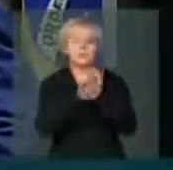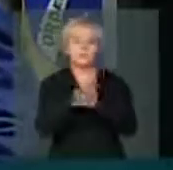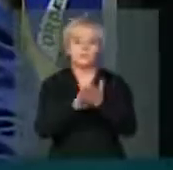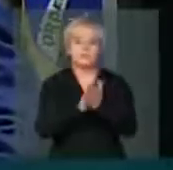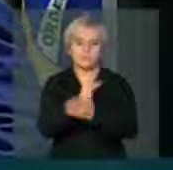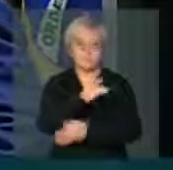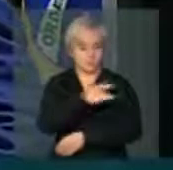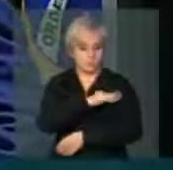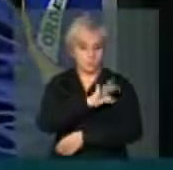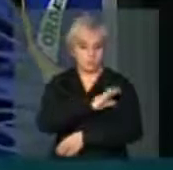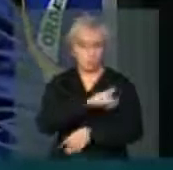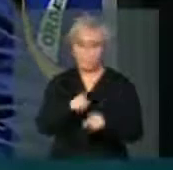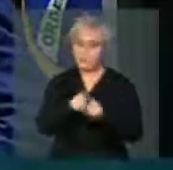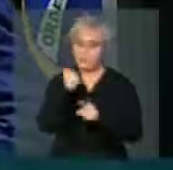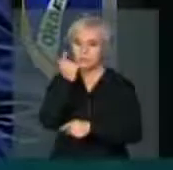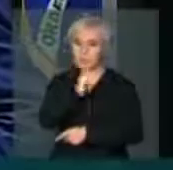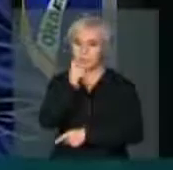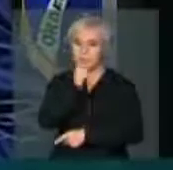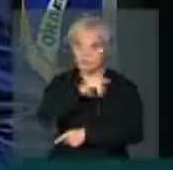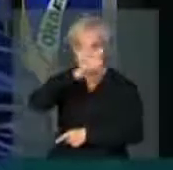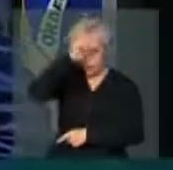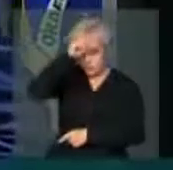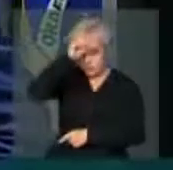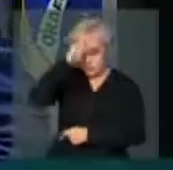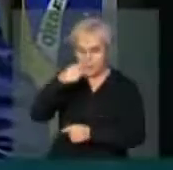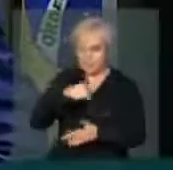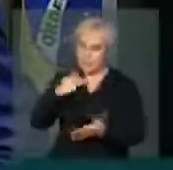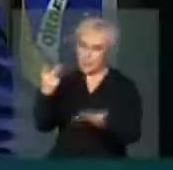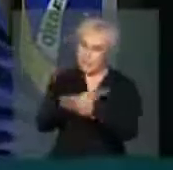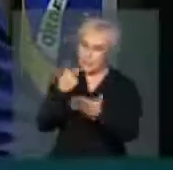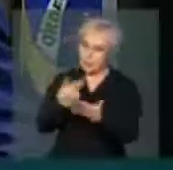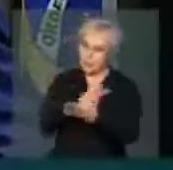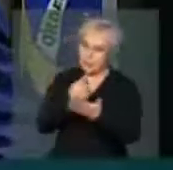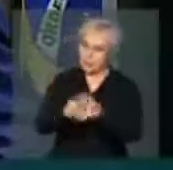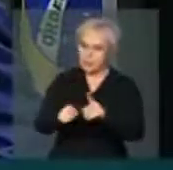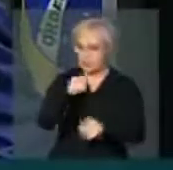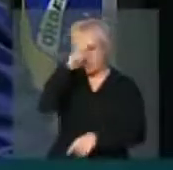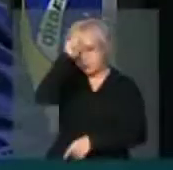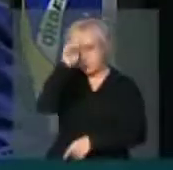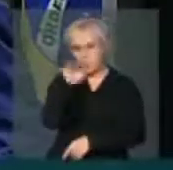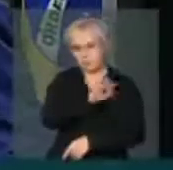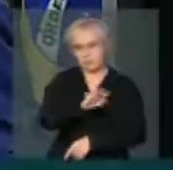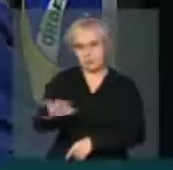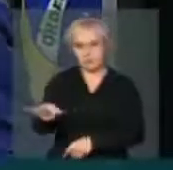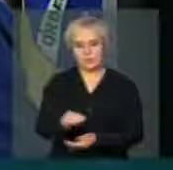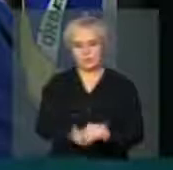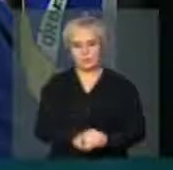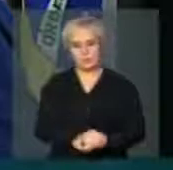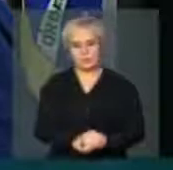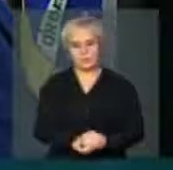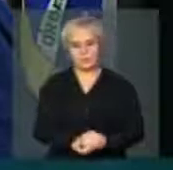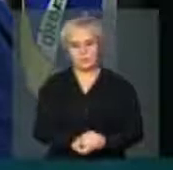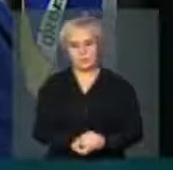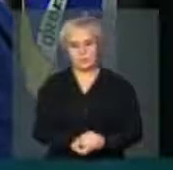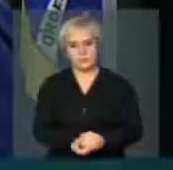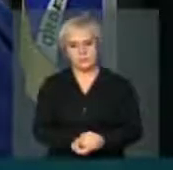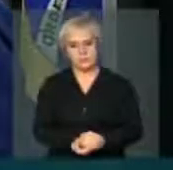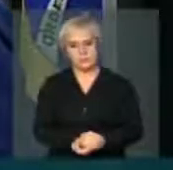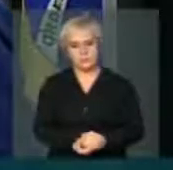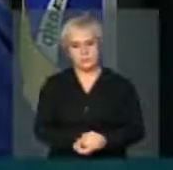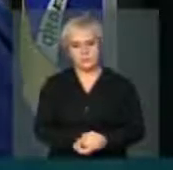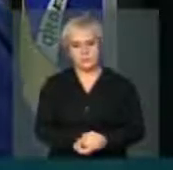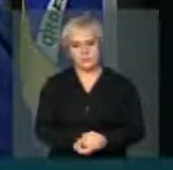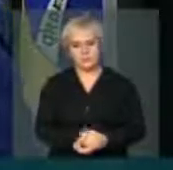não consegue aprender com seus erros, vivendo uma crise energética sem precedentes e